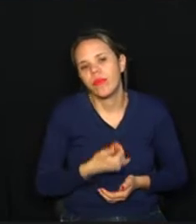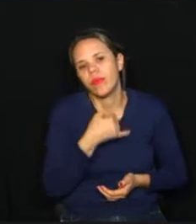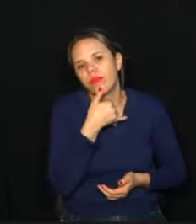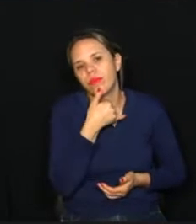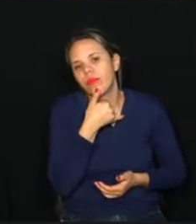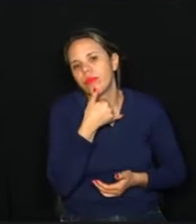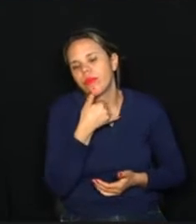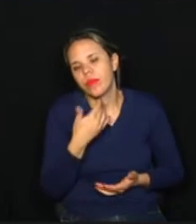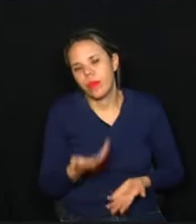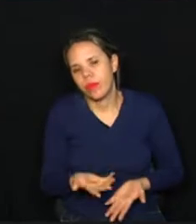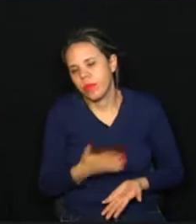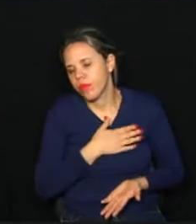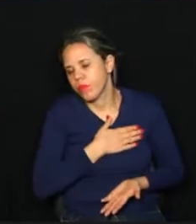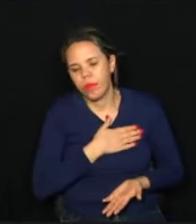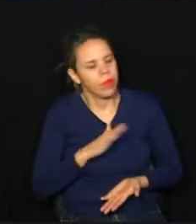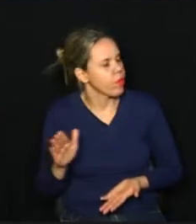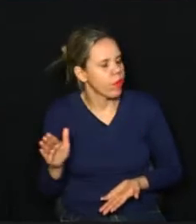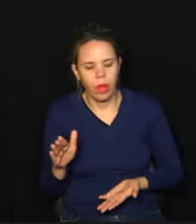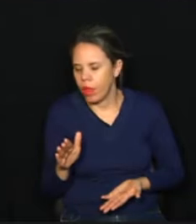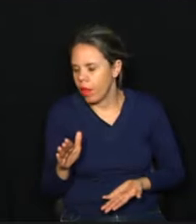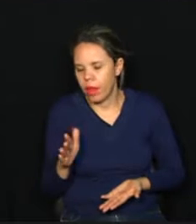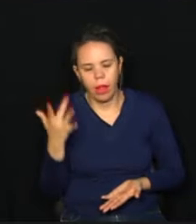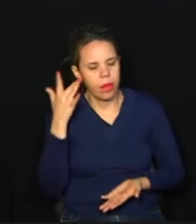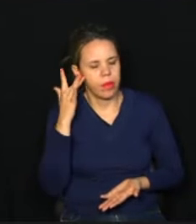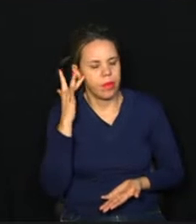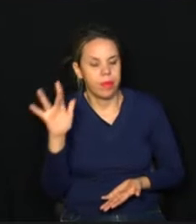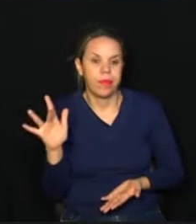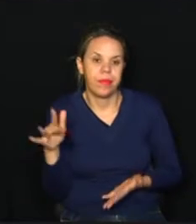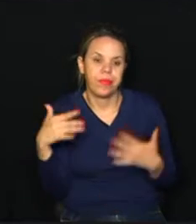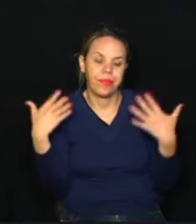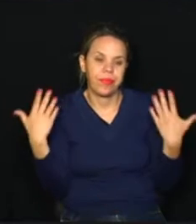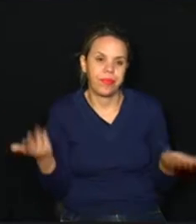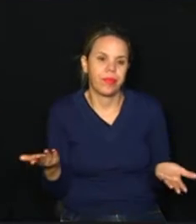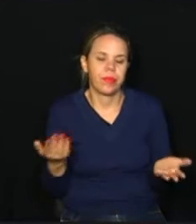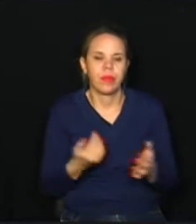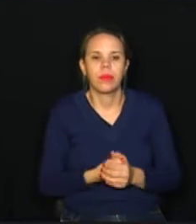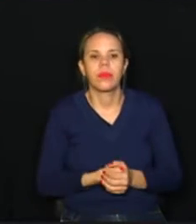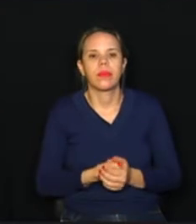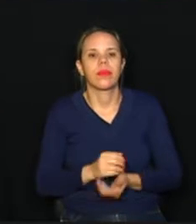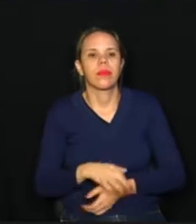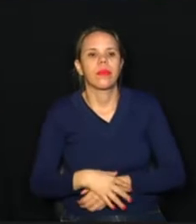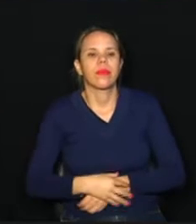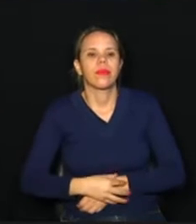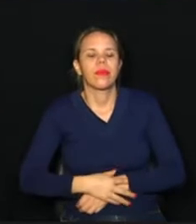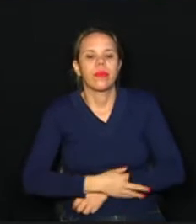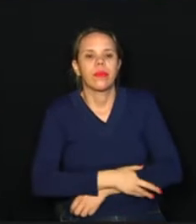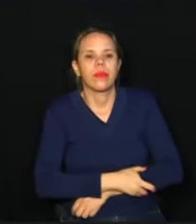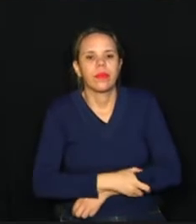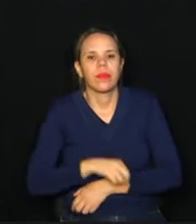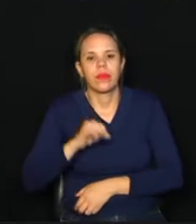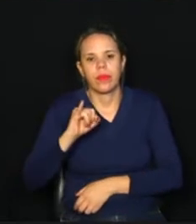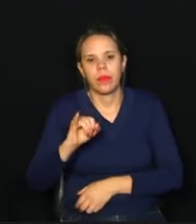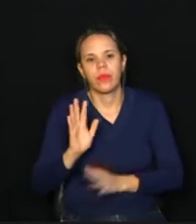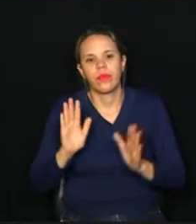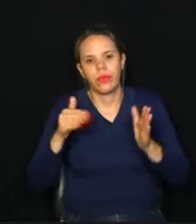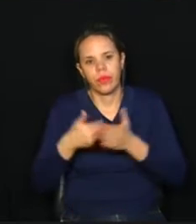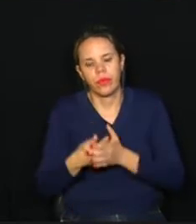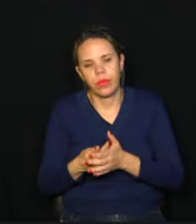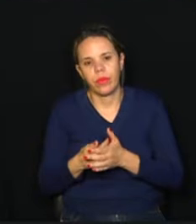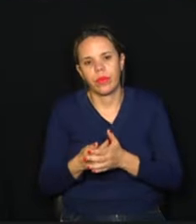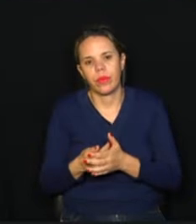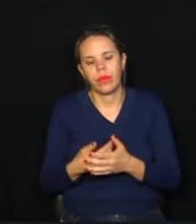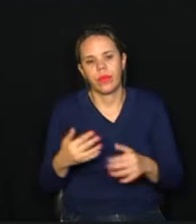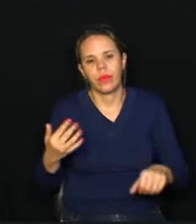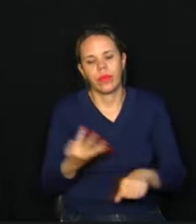tristeza. Eu não gostaria eu não sei exatamente, Horácio, se a extinção é mais